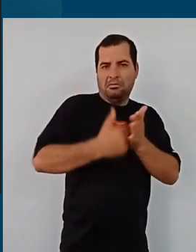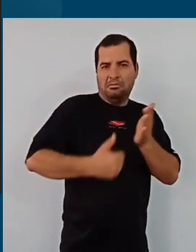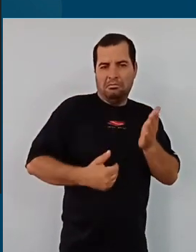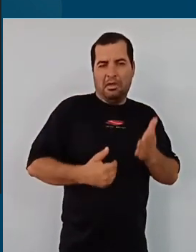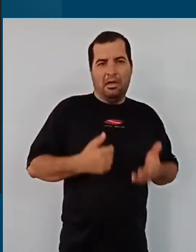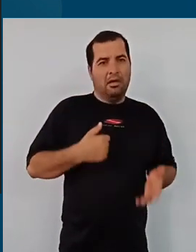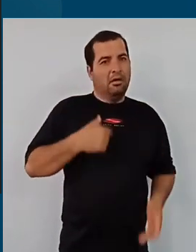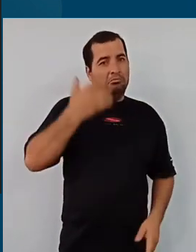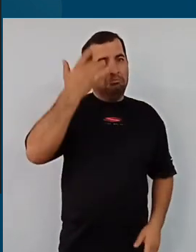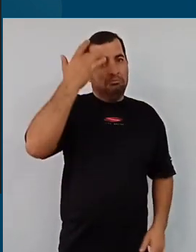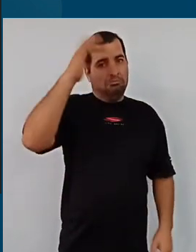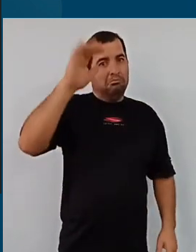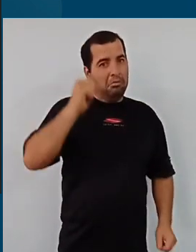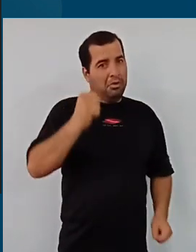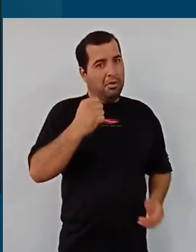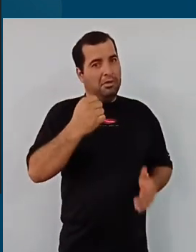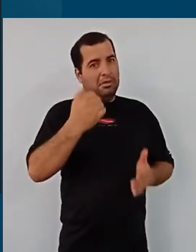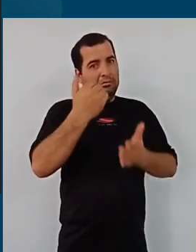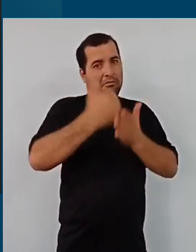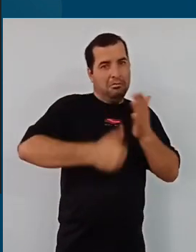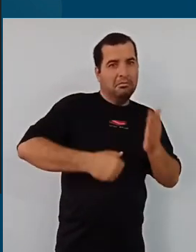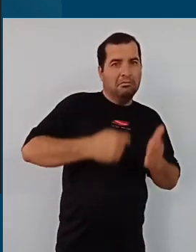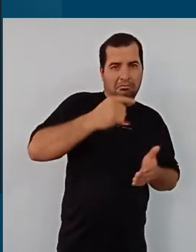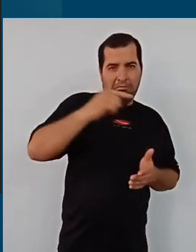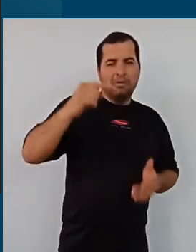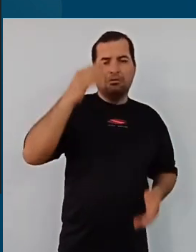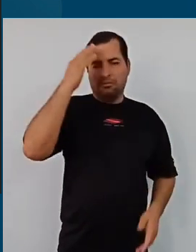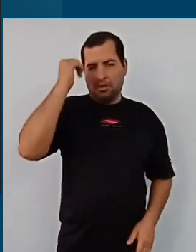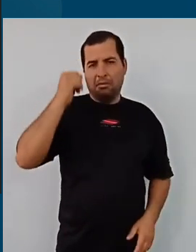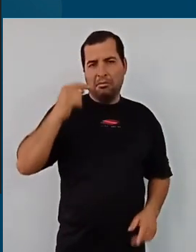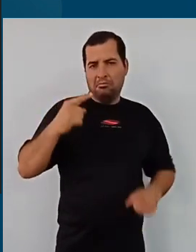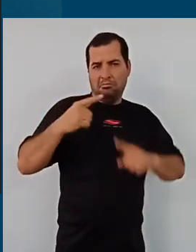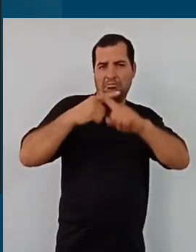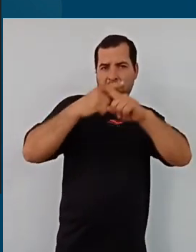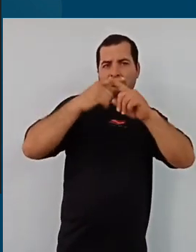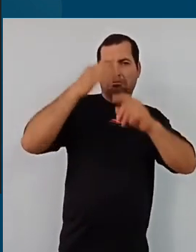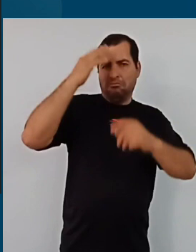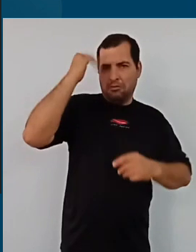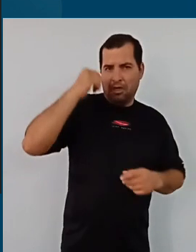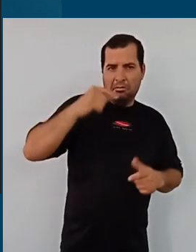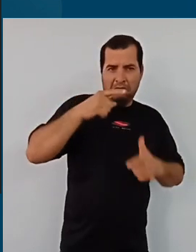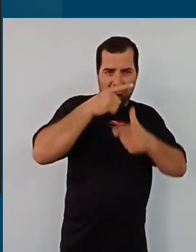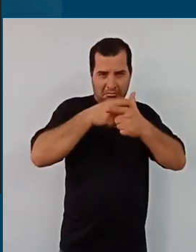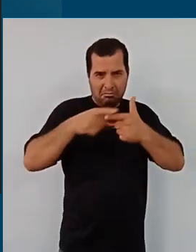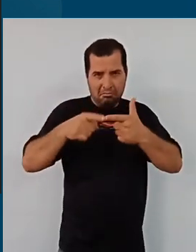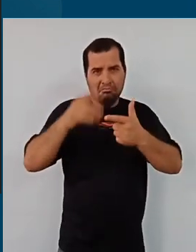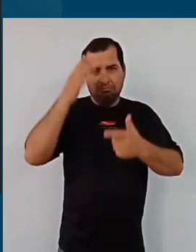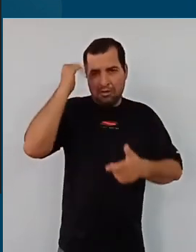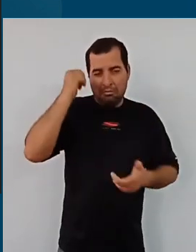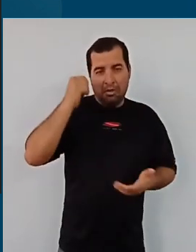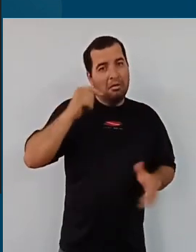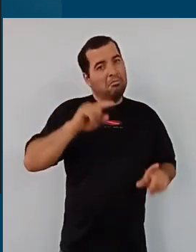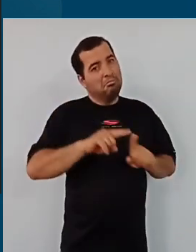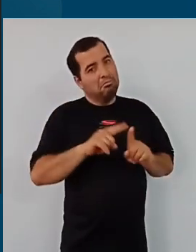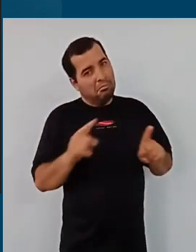eu posso fazer a subtração, eu posso saber adicionar, multiplicar, dividir, e eu fracasso frente ao